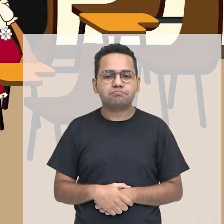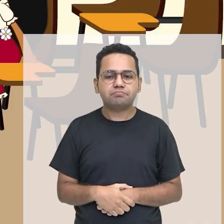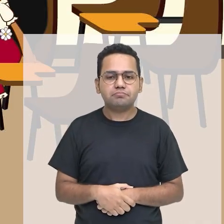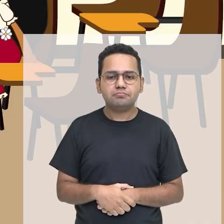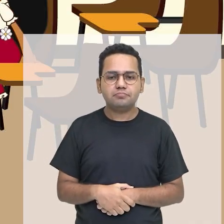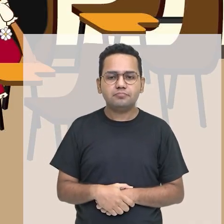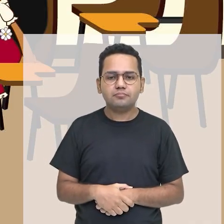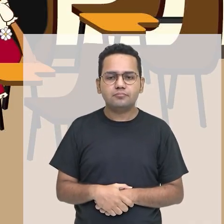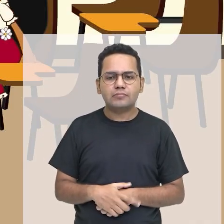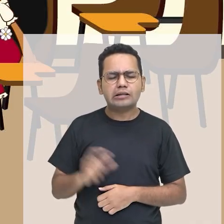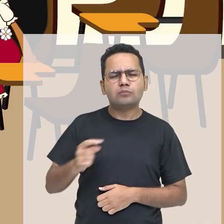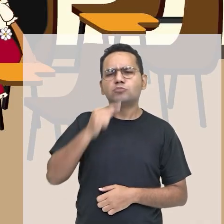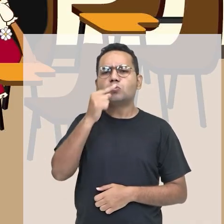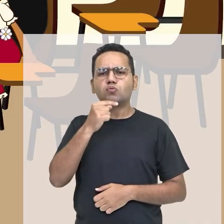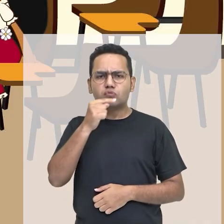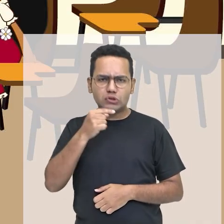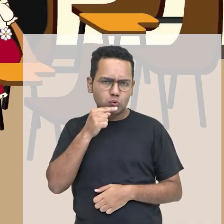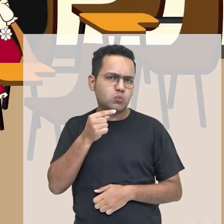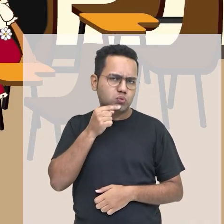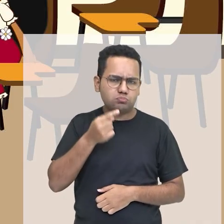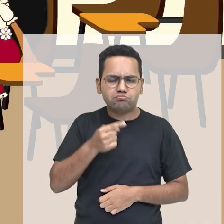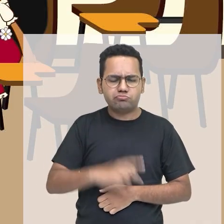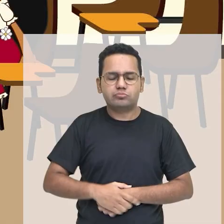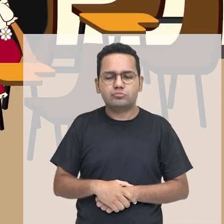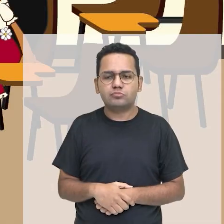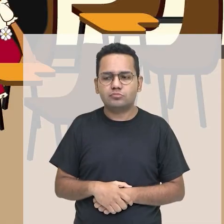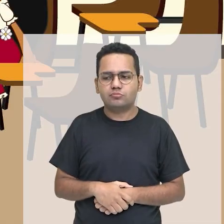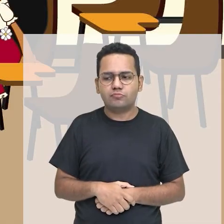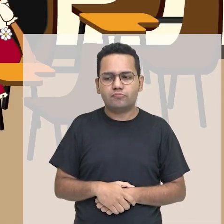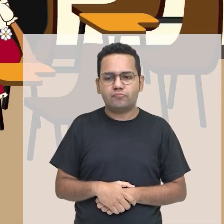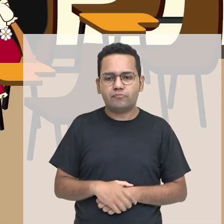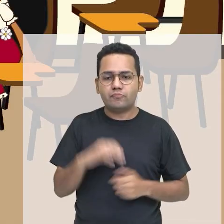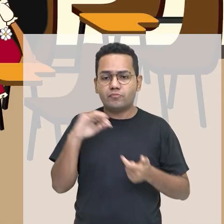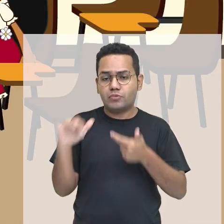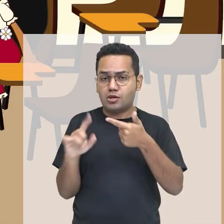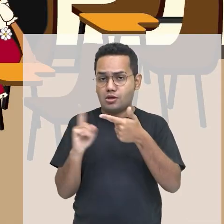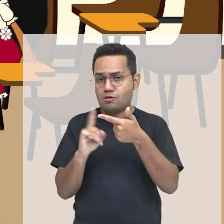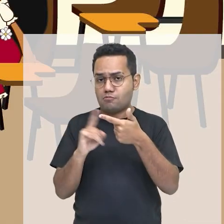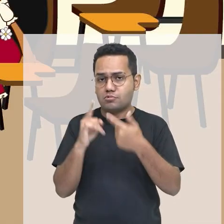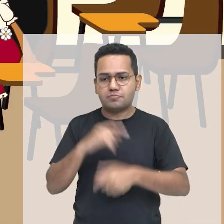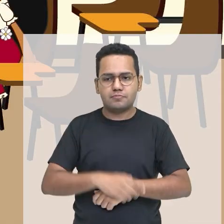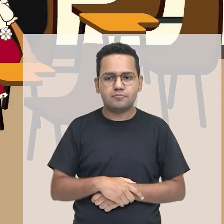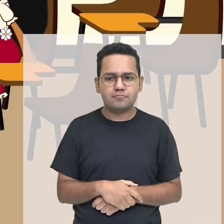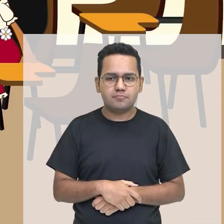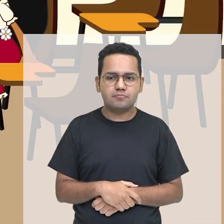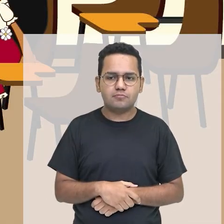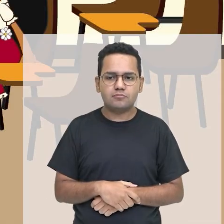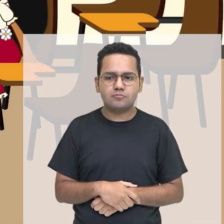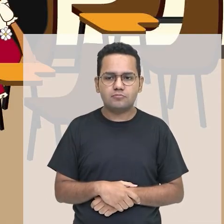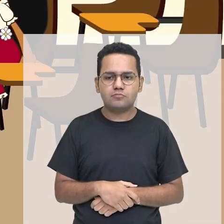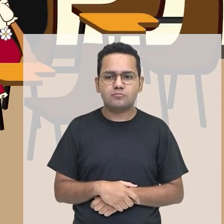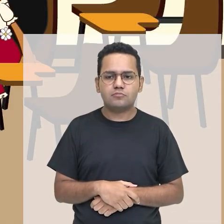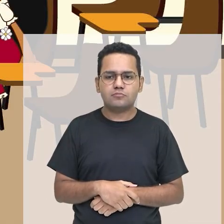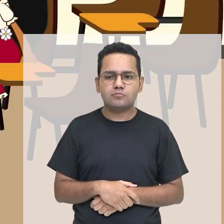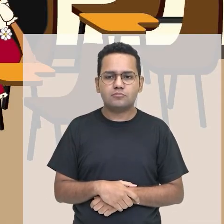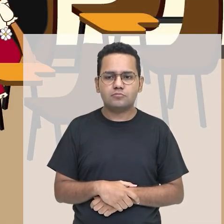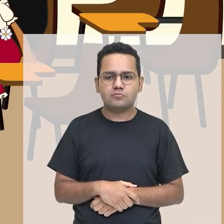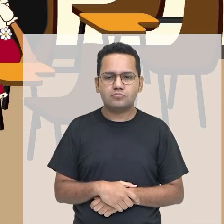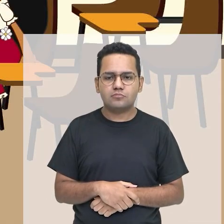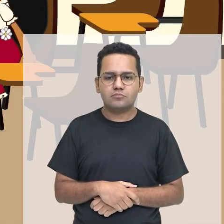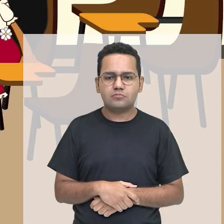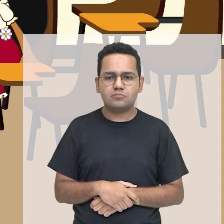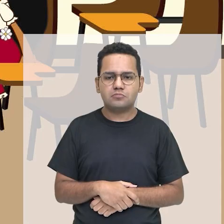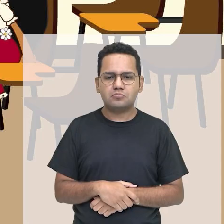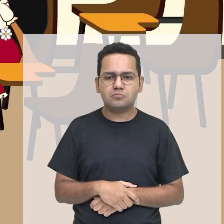se mostrou muito cético com relação ao que estava sendo falado. Aí, disengaged, quer dizer, ele não